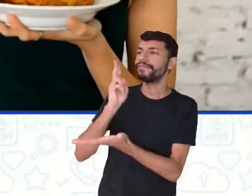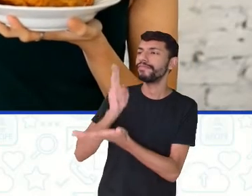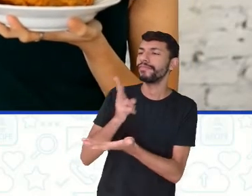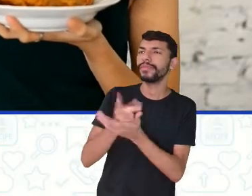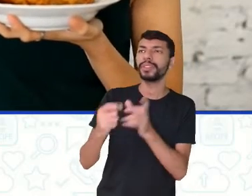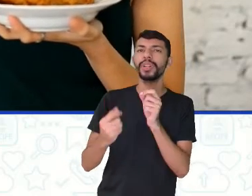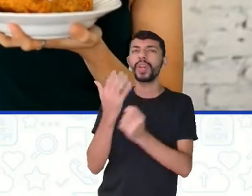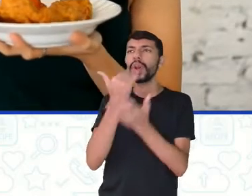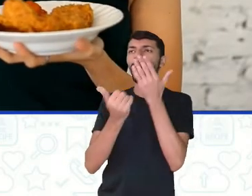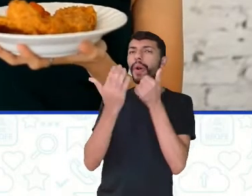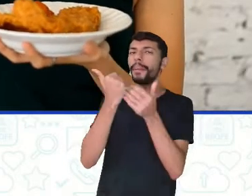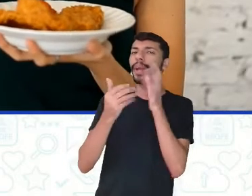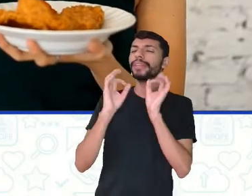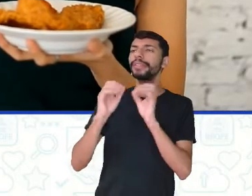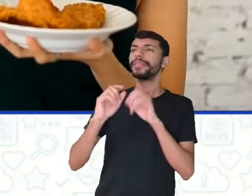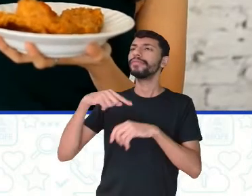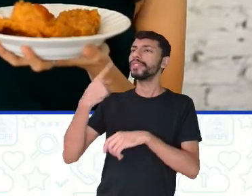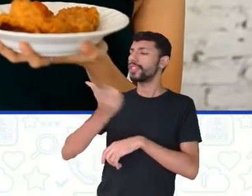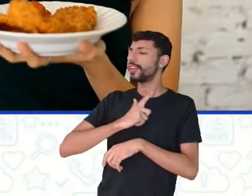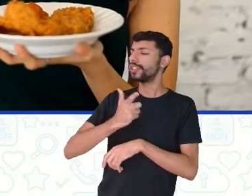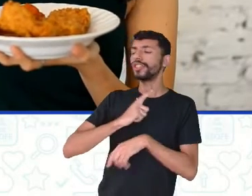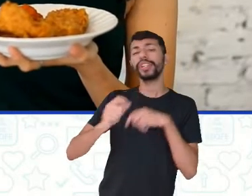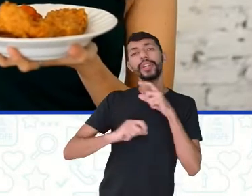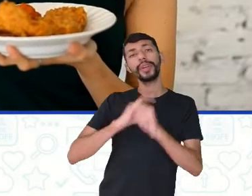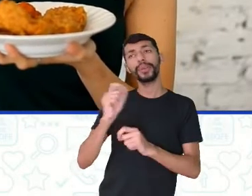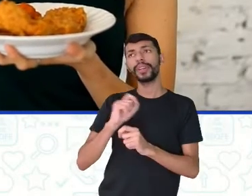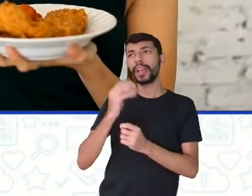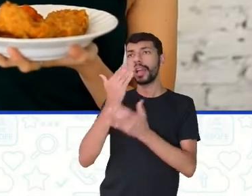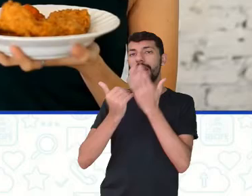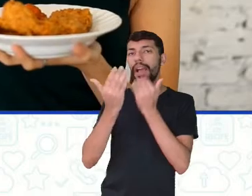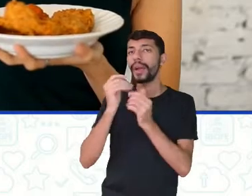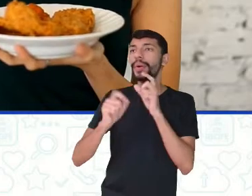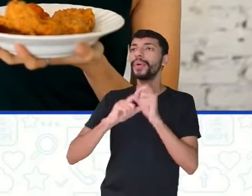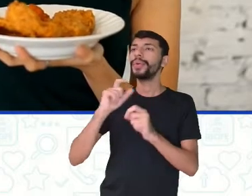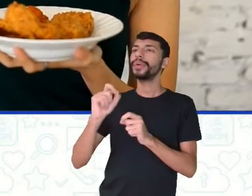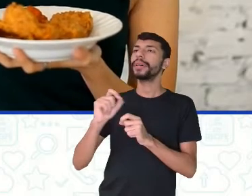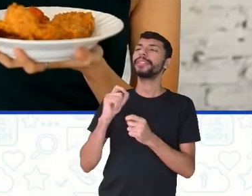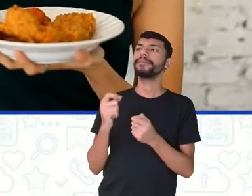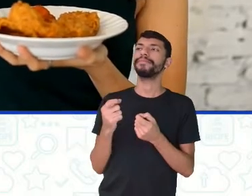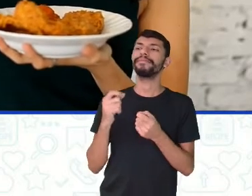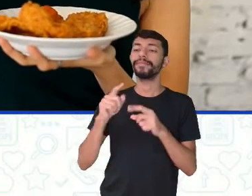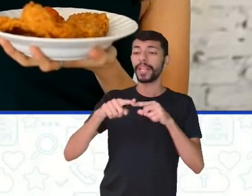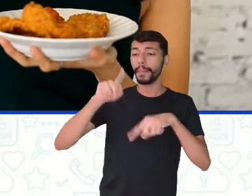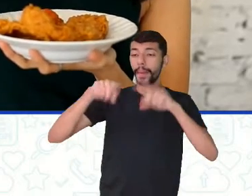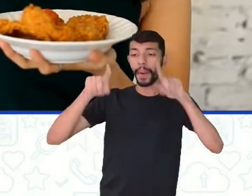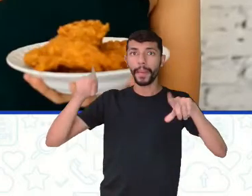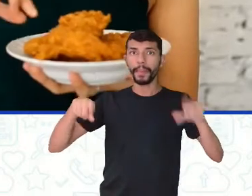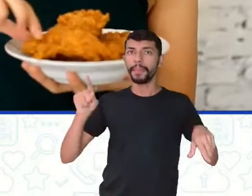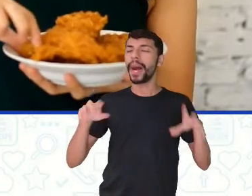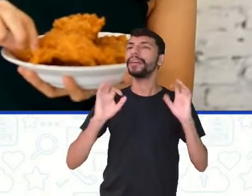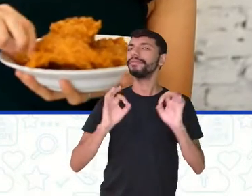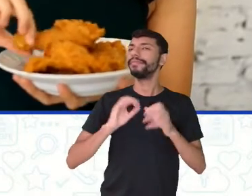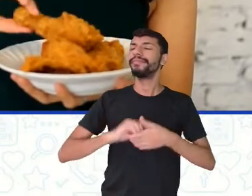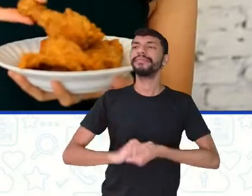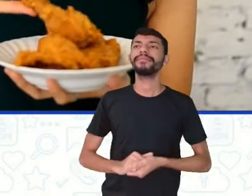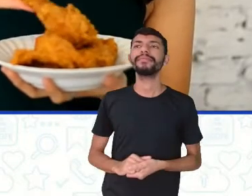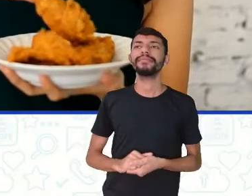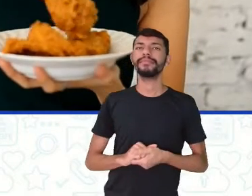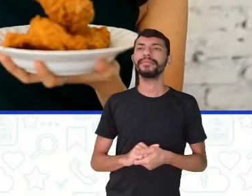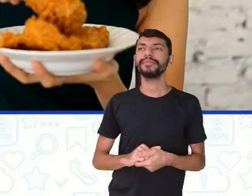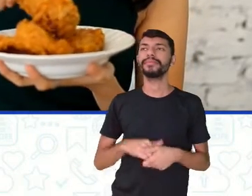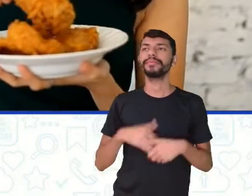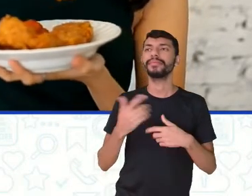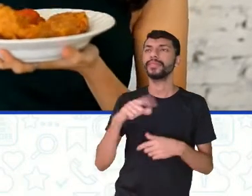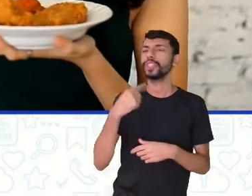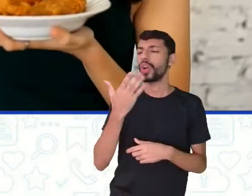nos alimentando e temos uma alimentação bastante variada, né? Nós nos alimentamos